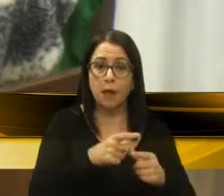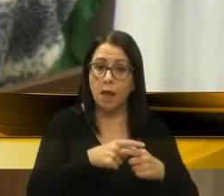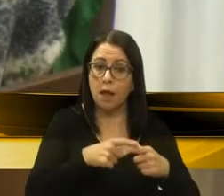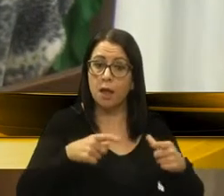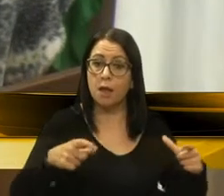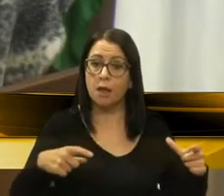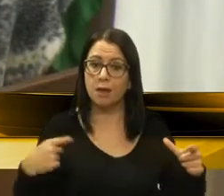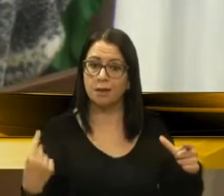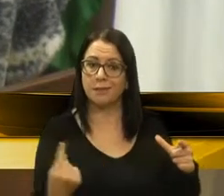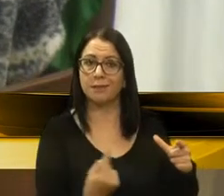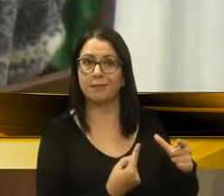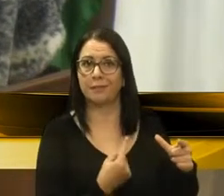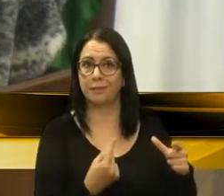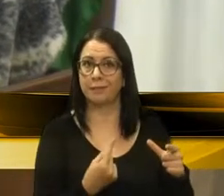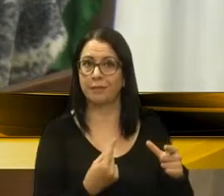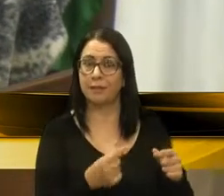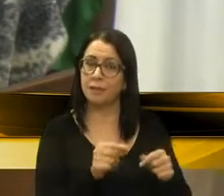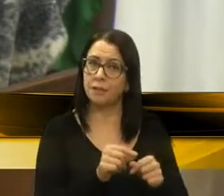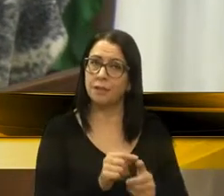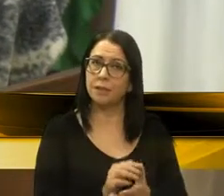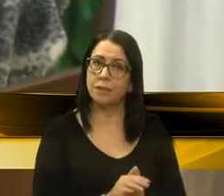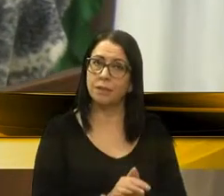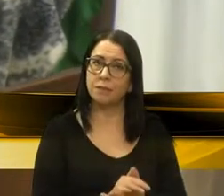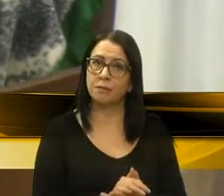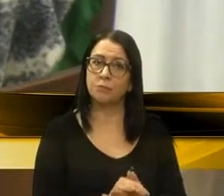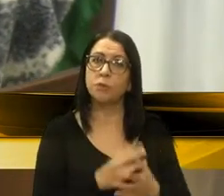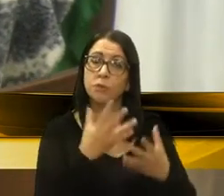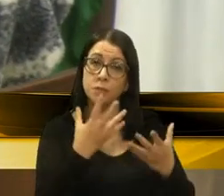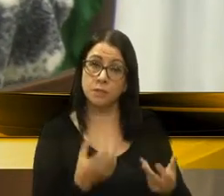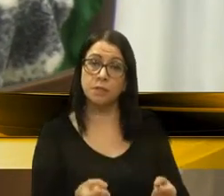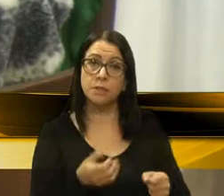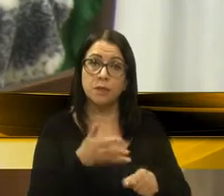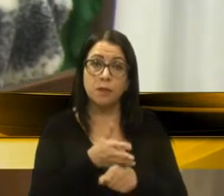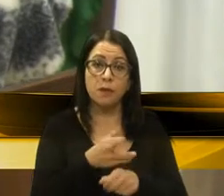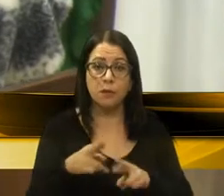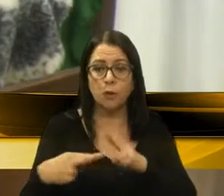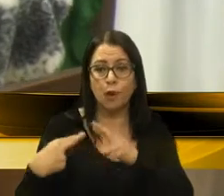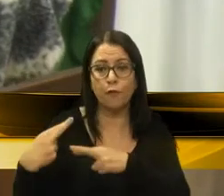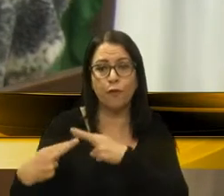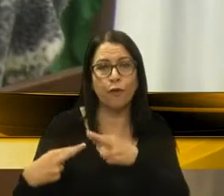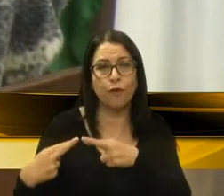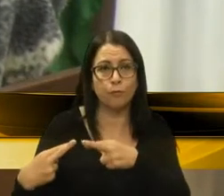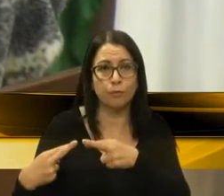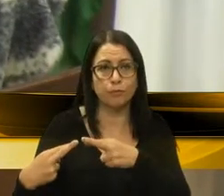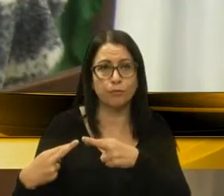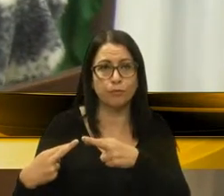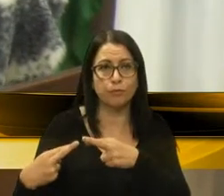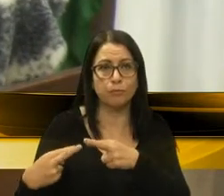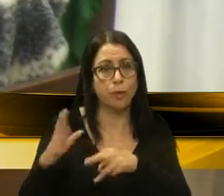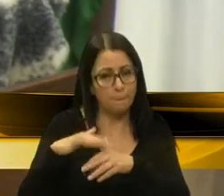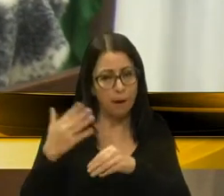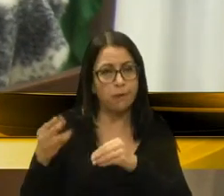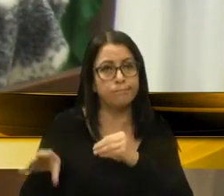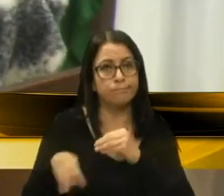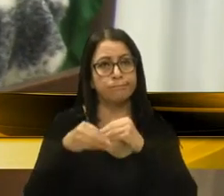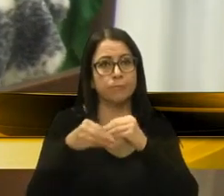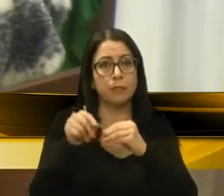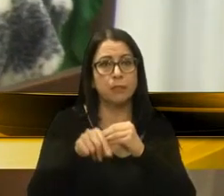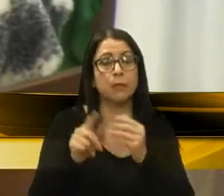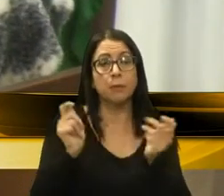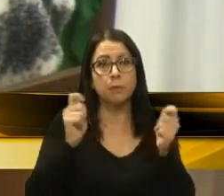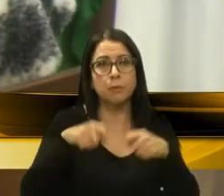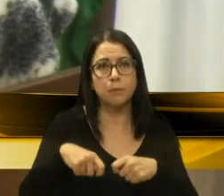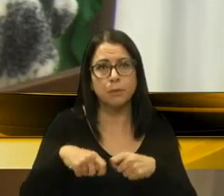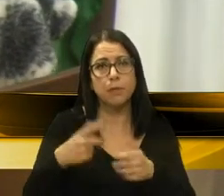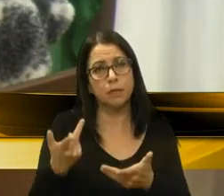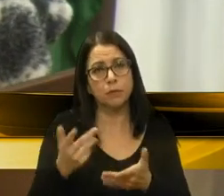ampliada e ela ser permitido reformas. E, além disso, que houvesse a